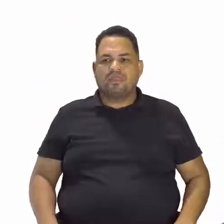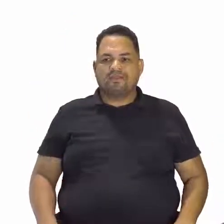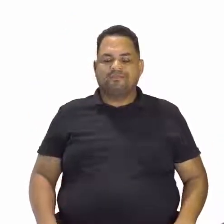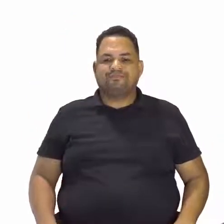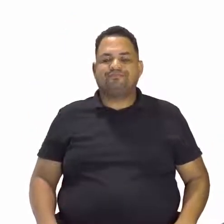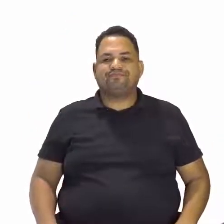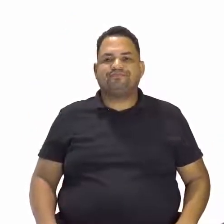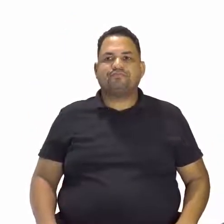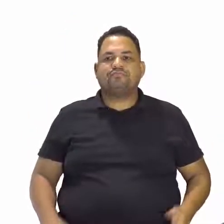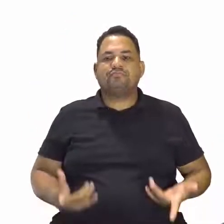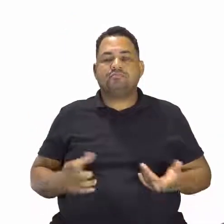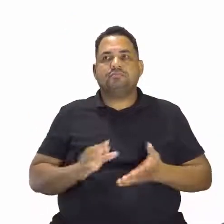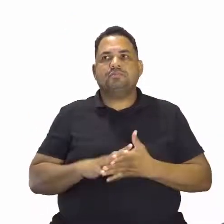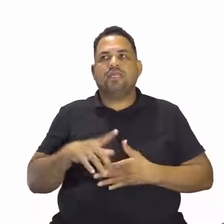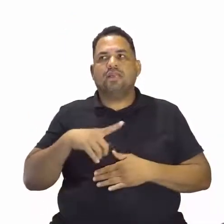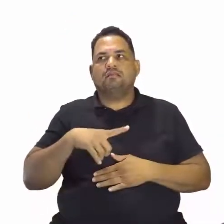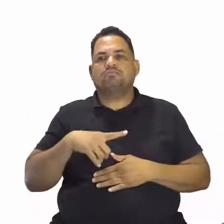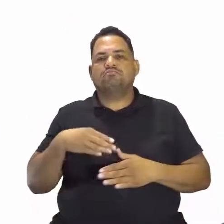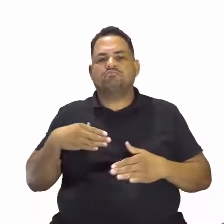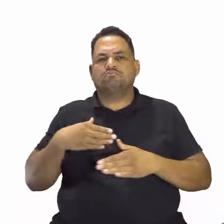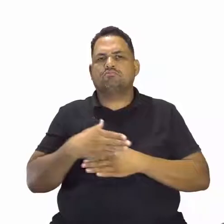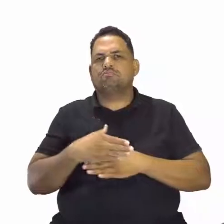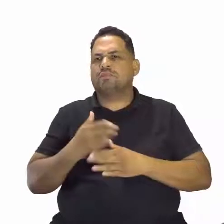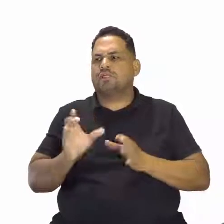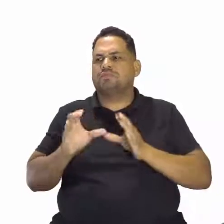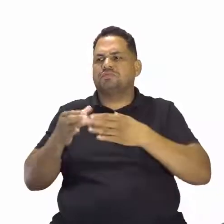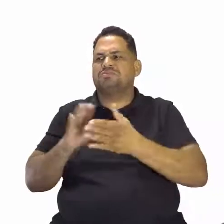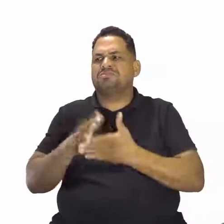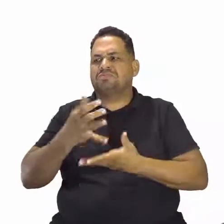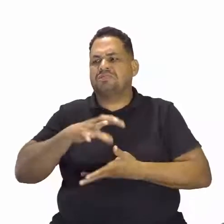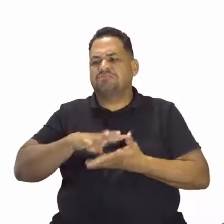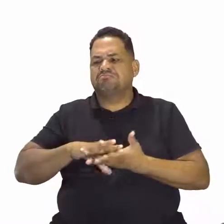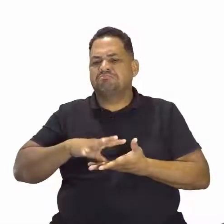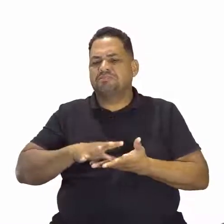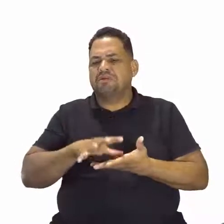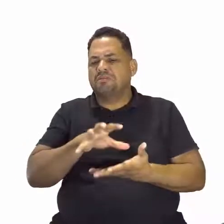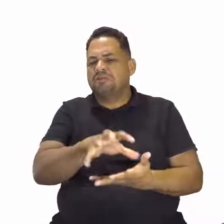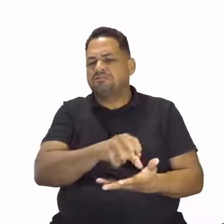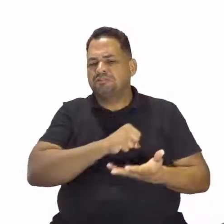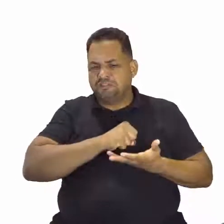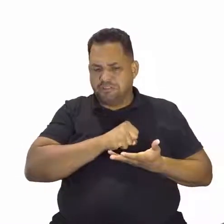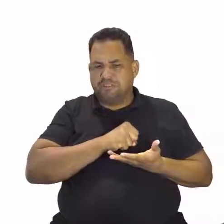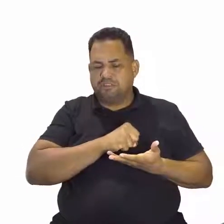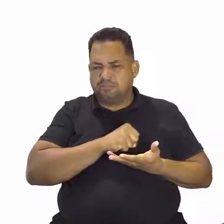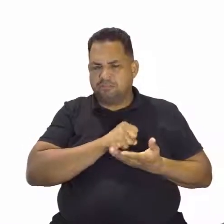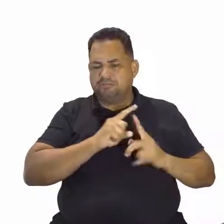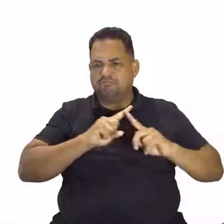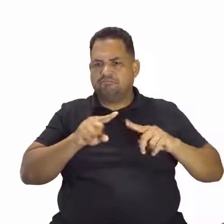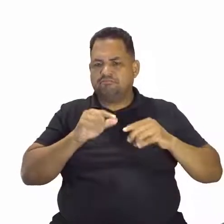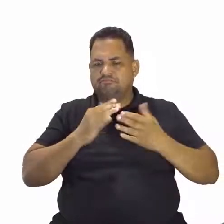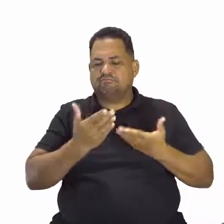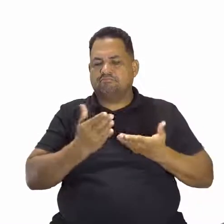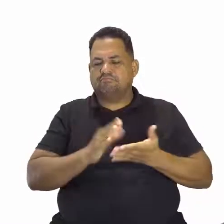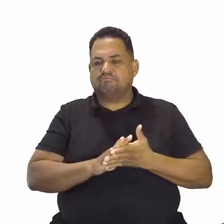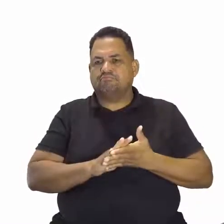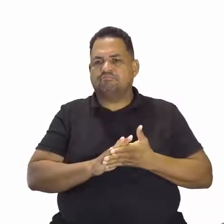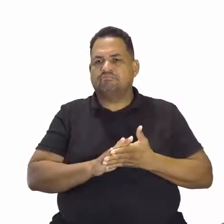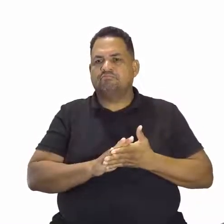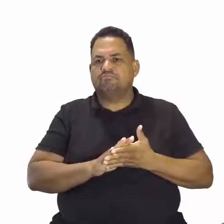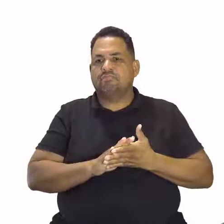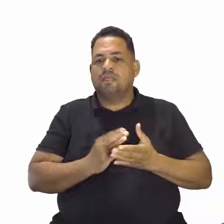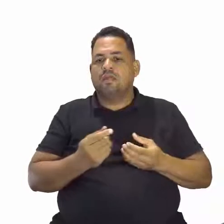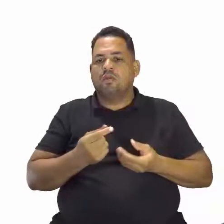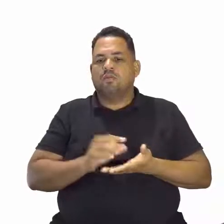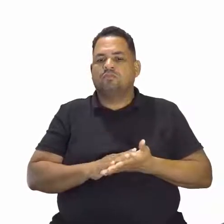Amazônia só para lucrar, só para deixar a nossa população mais desigual, mas que é o grande